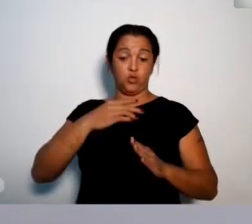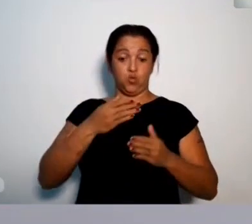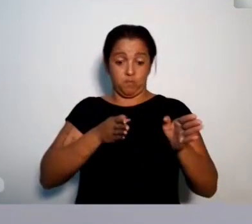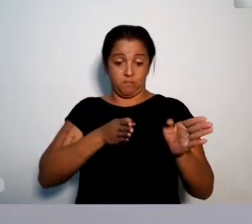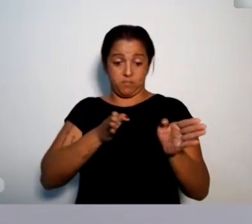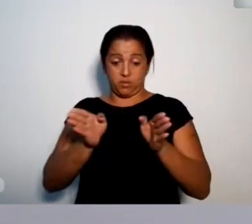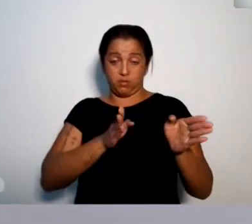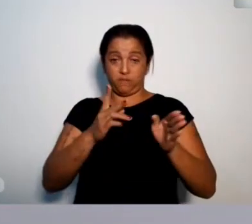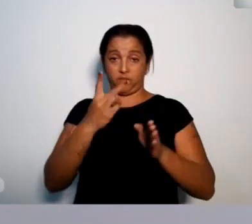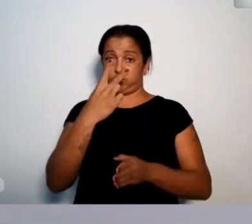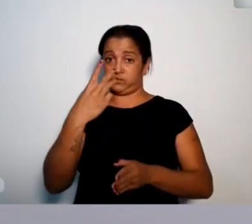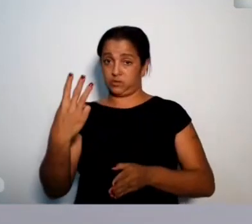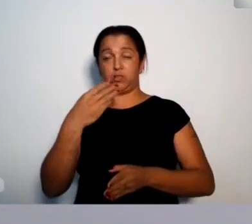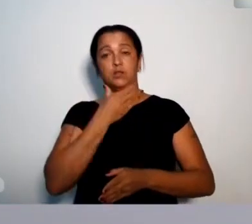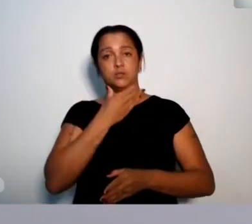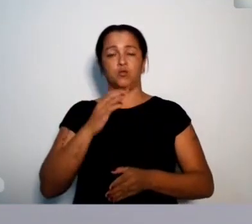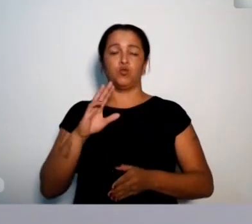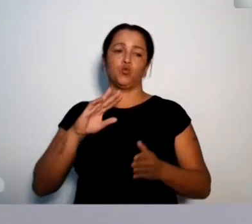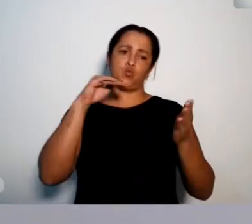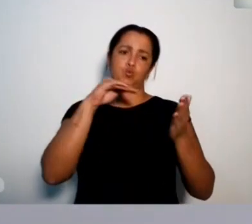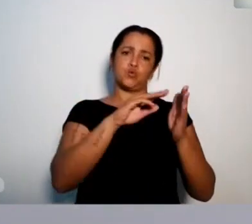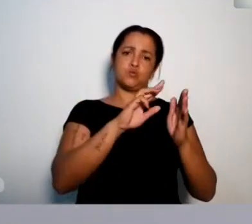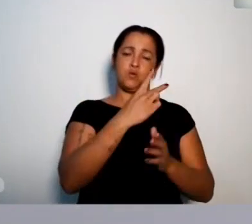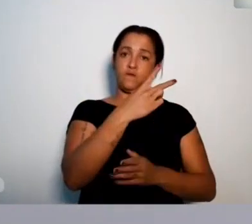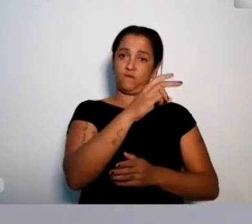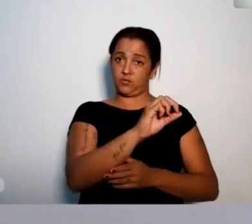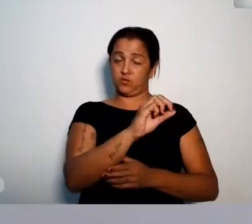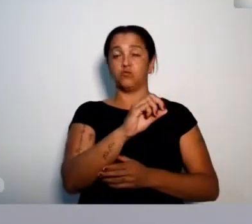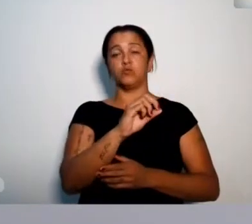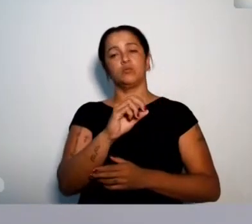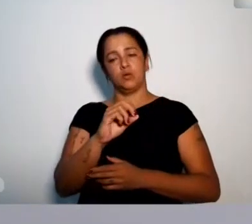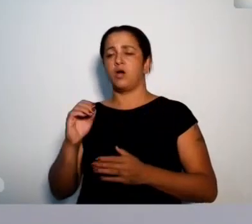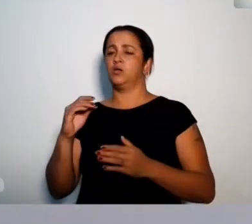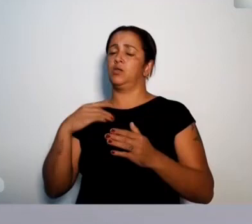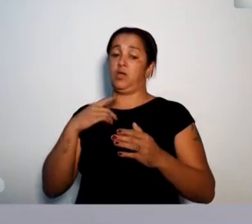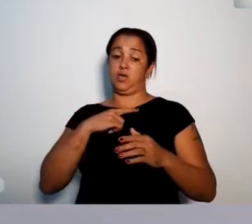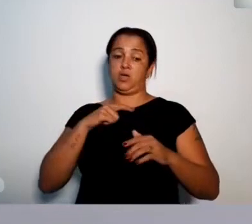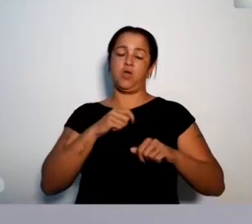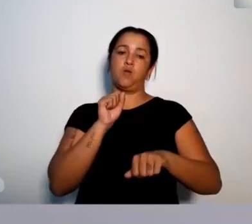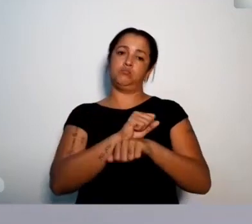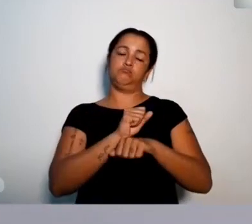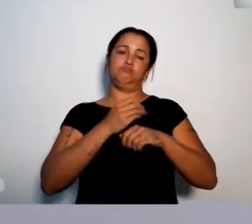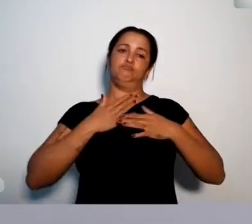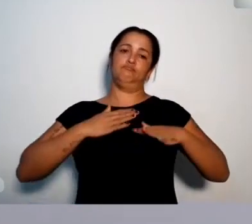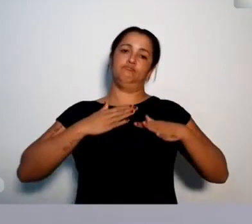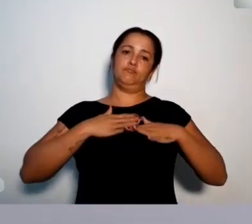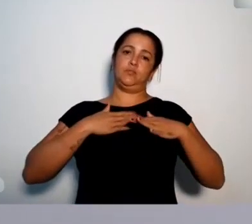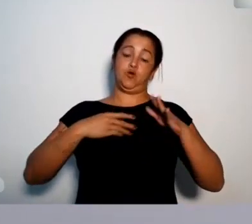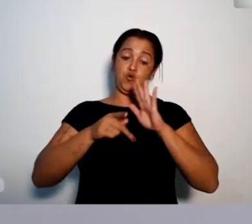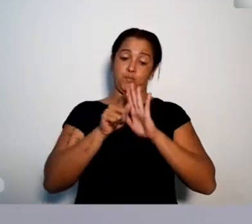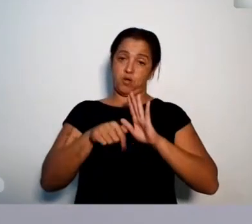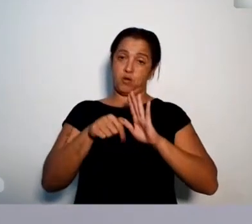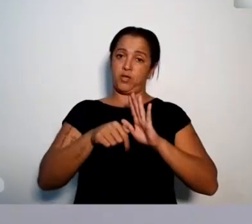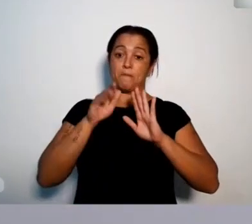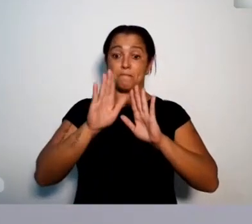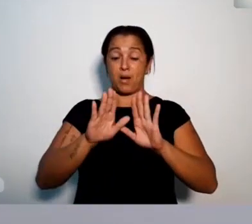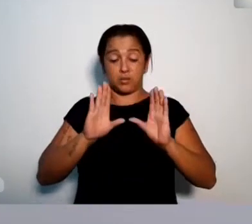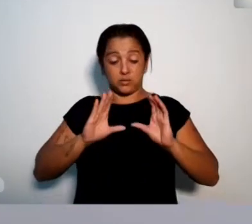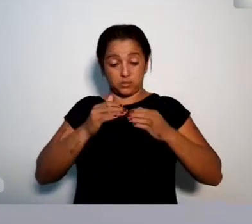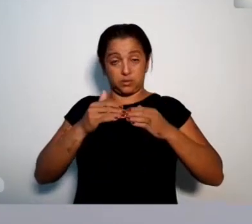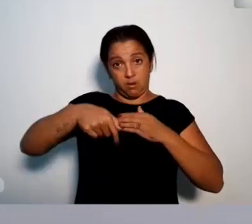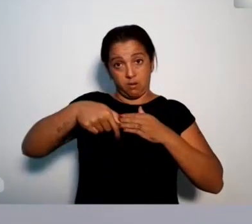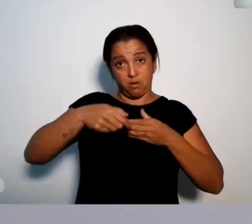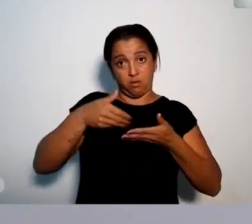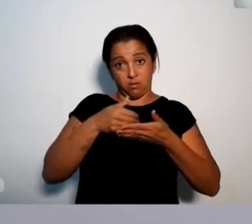de 2020, estaremos em recesso parlamentar, mas a casa continuará aberta diariamente das 8